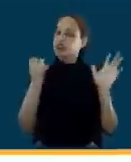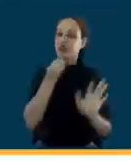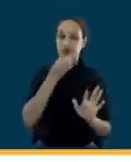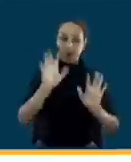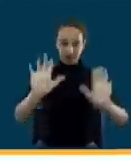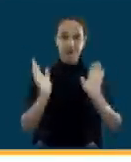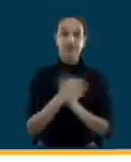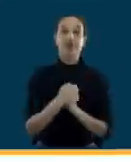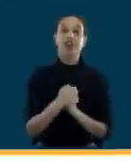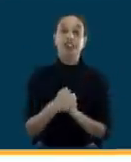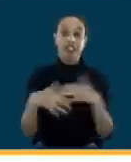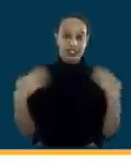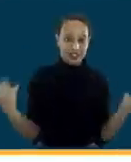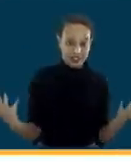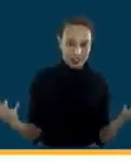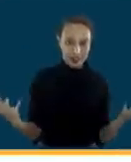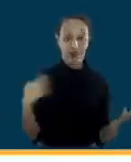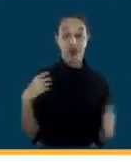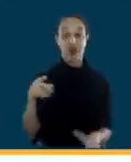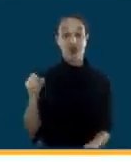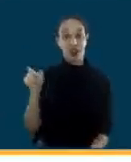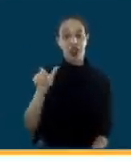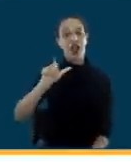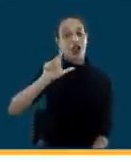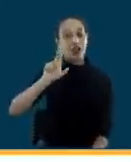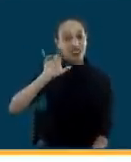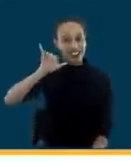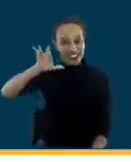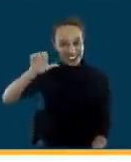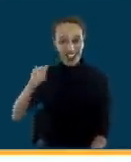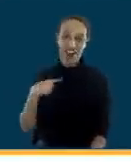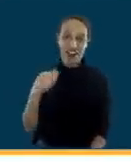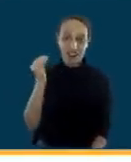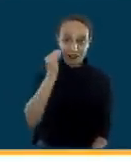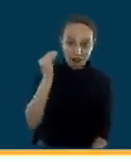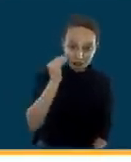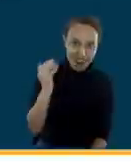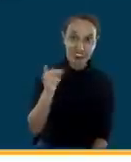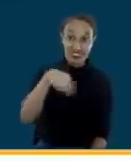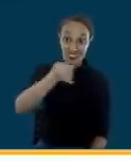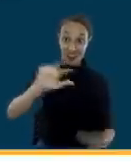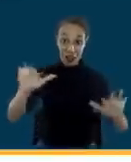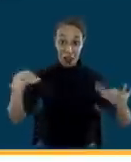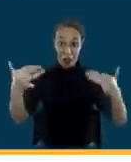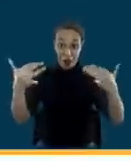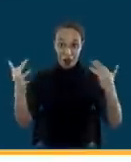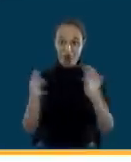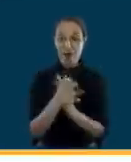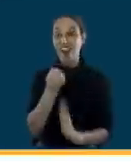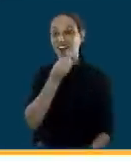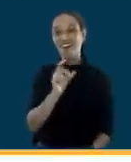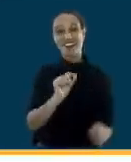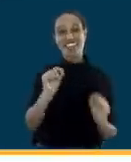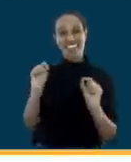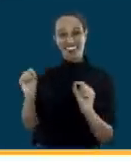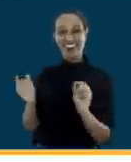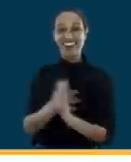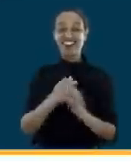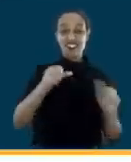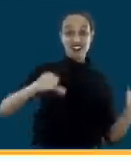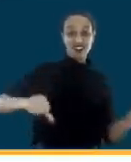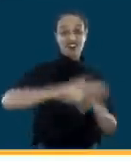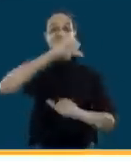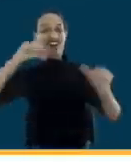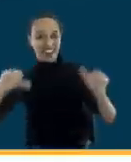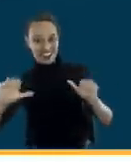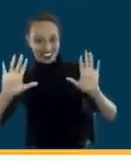só. Enquanto a Luciana se ajeita ali, acho que já que está todo mundo aqui atento, ligado, é bom isso, que a gente vai fazer uma pequena inversão da ordem aqui,